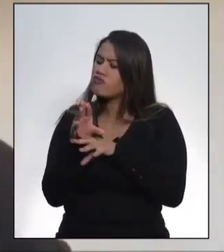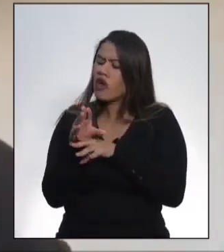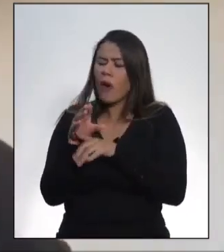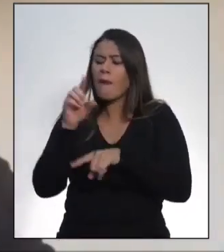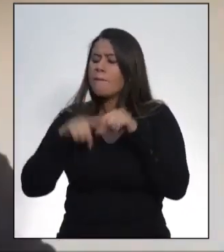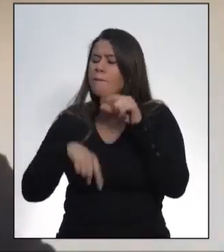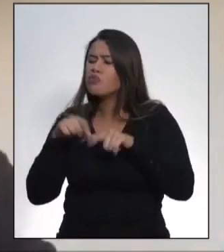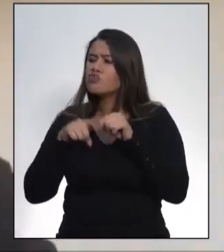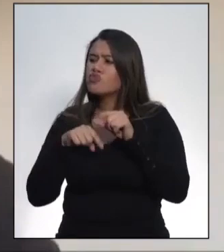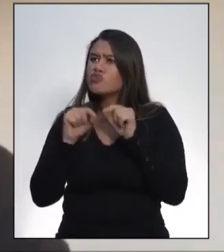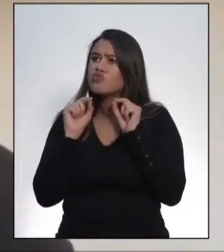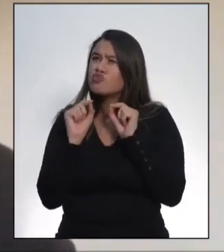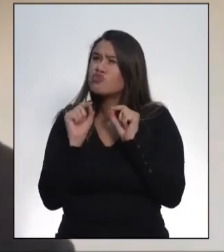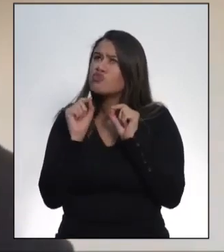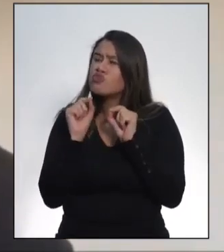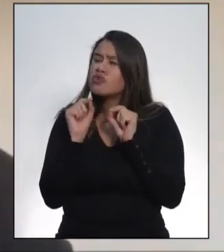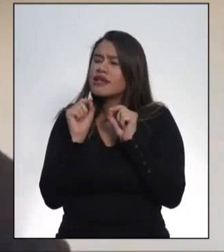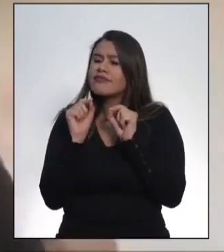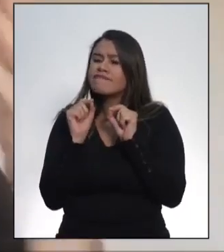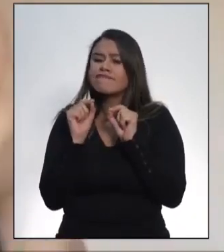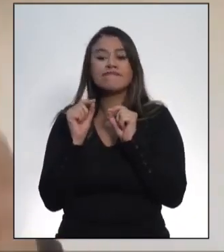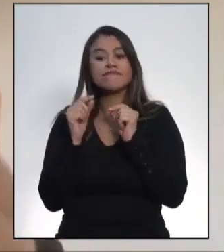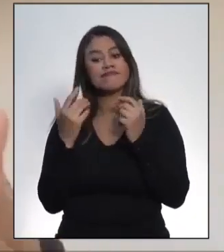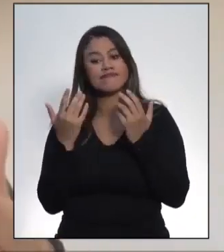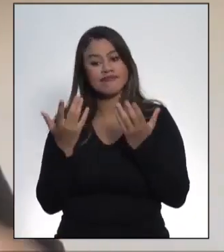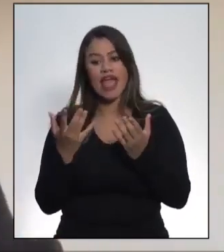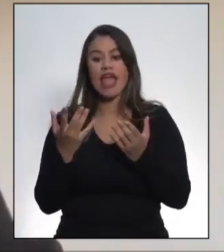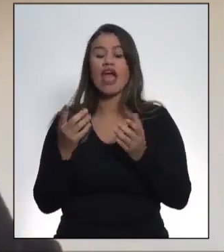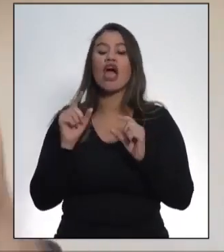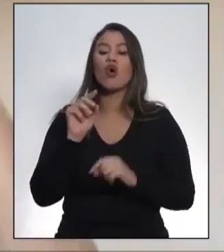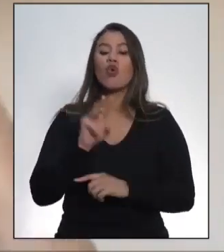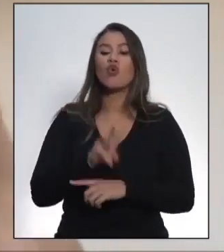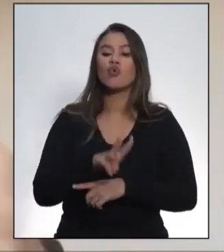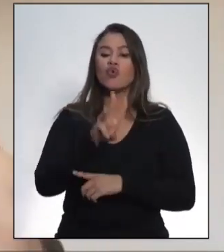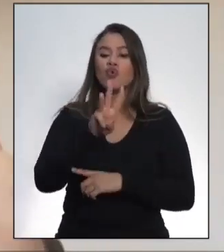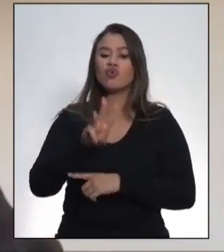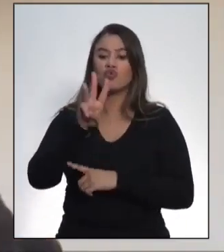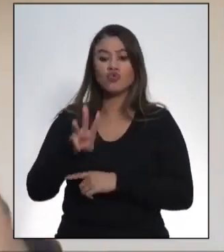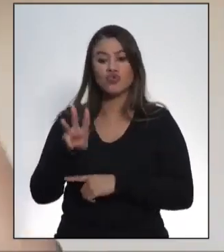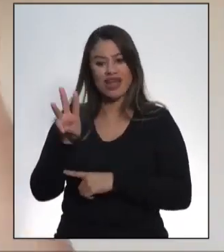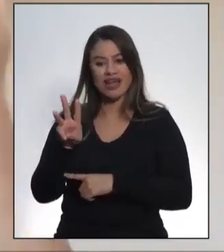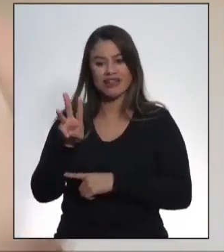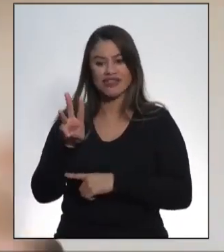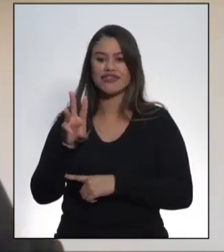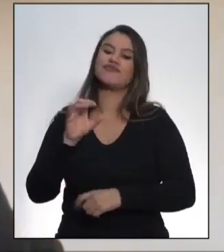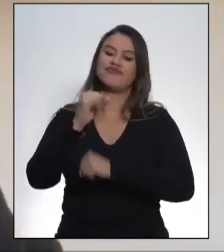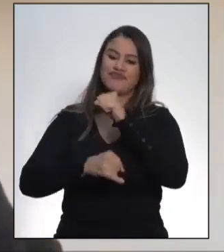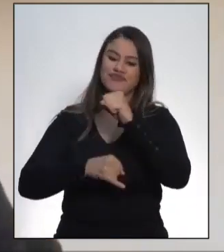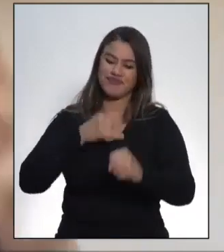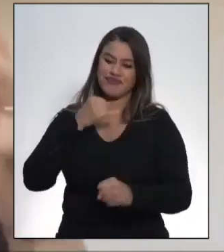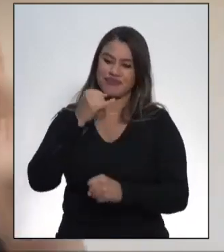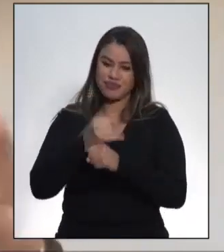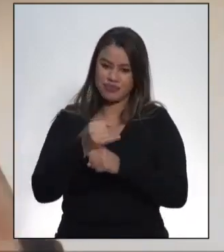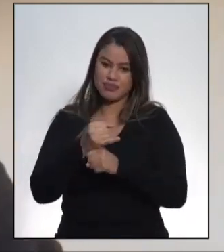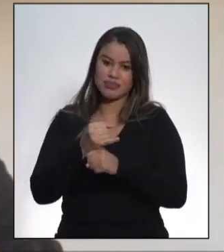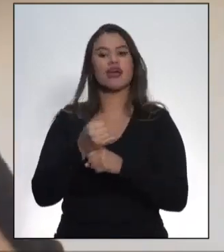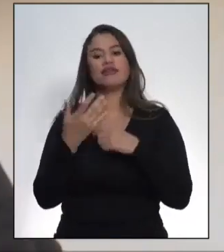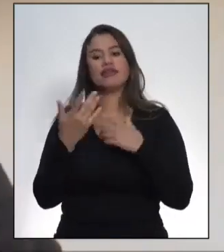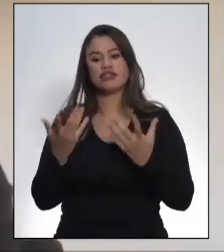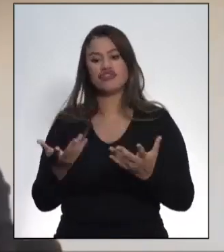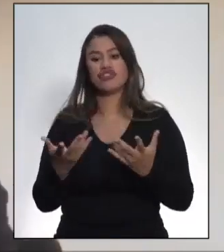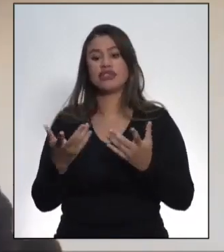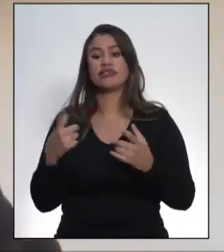no Descomplica, o produto ou serviço é um site, é online, é pela internet, e é um site